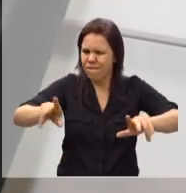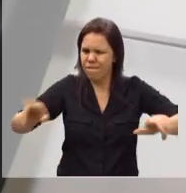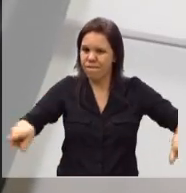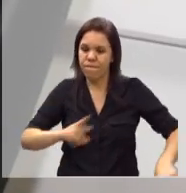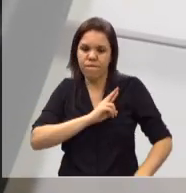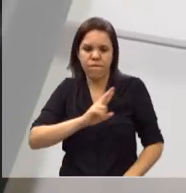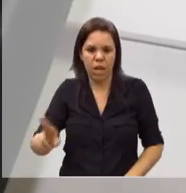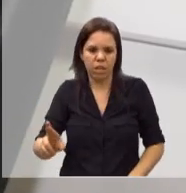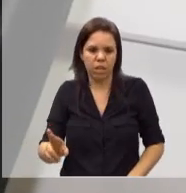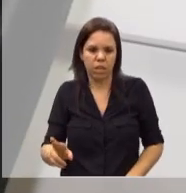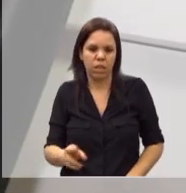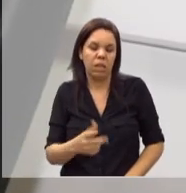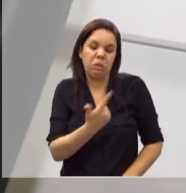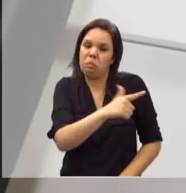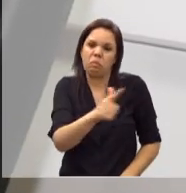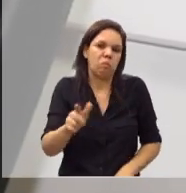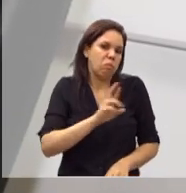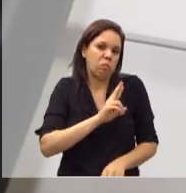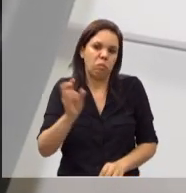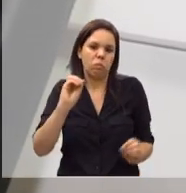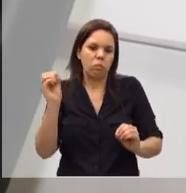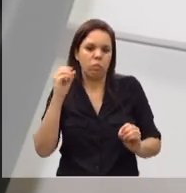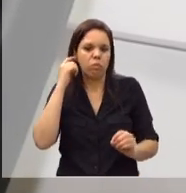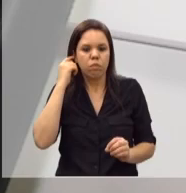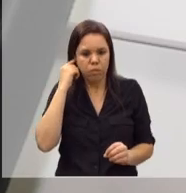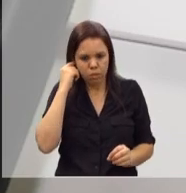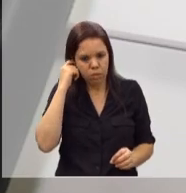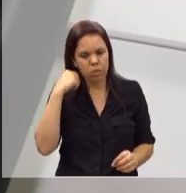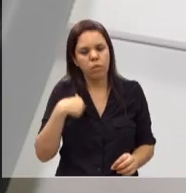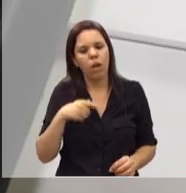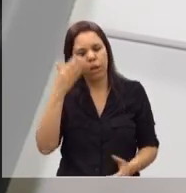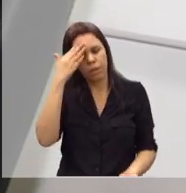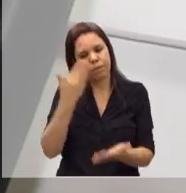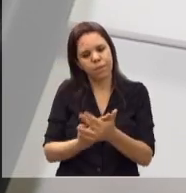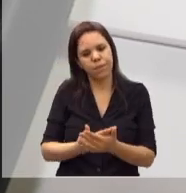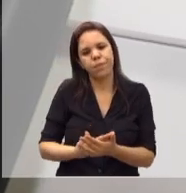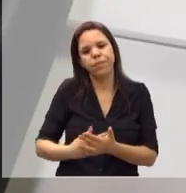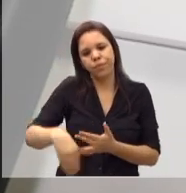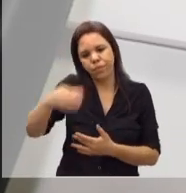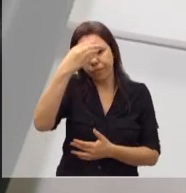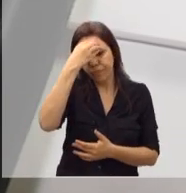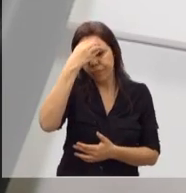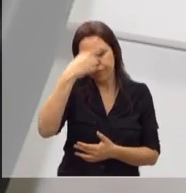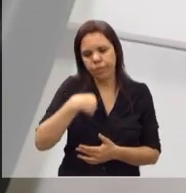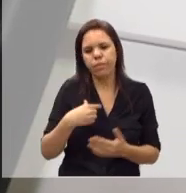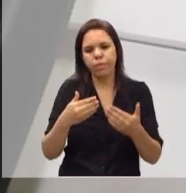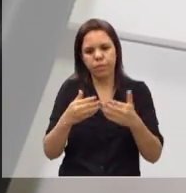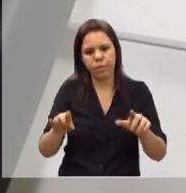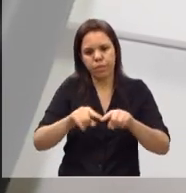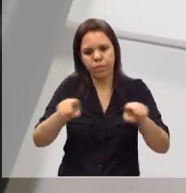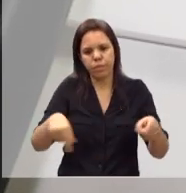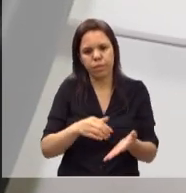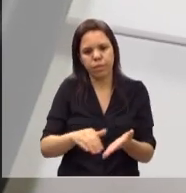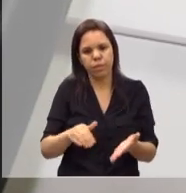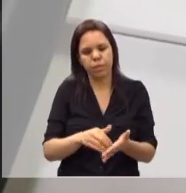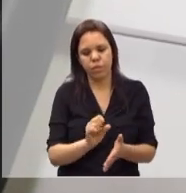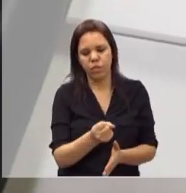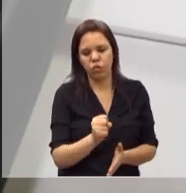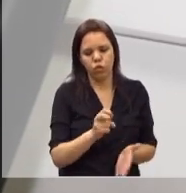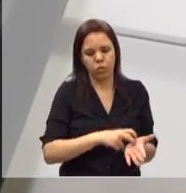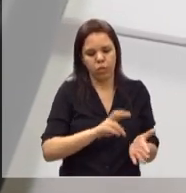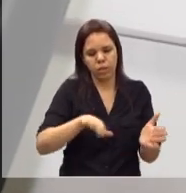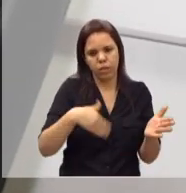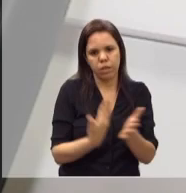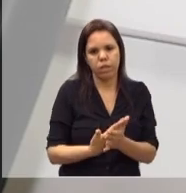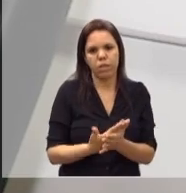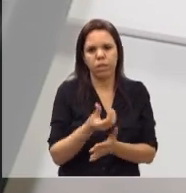religiões. Tem gente que nem religião tem, mas que acreditou na minha postura, no meu caráter. Então, esse gabinete está aberto aqui das 8 da manhã às